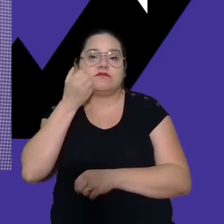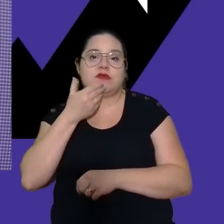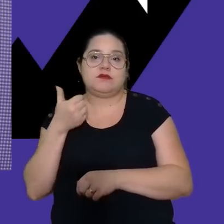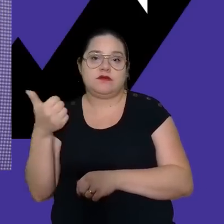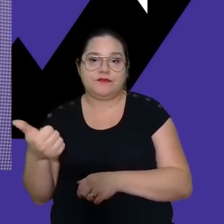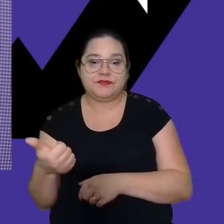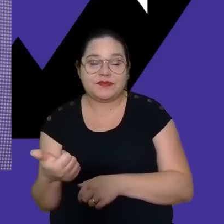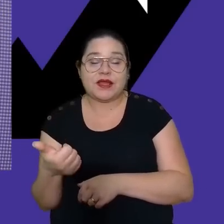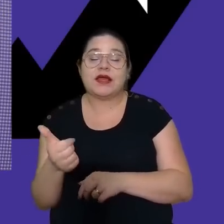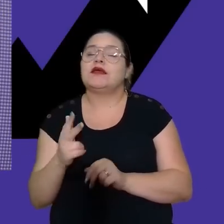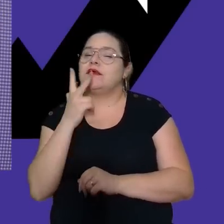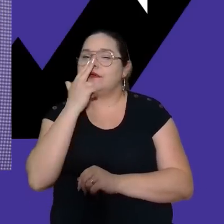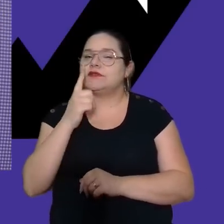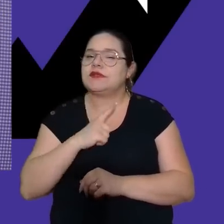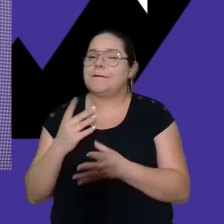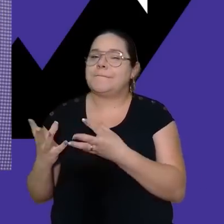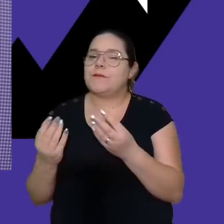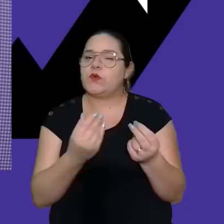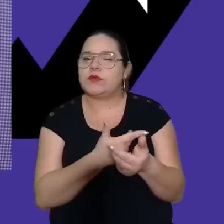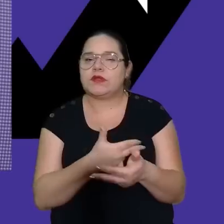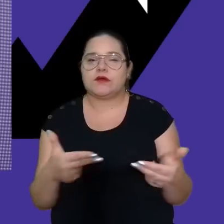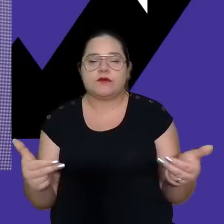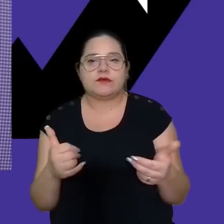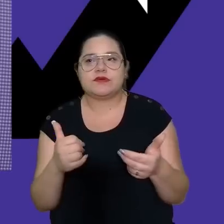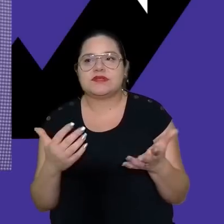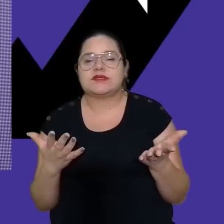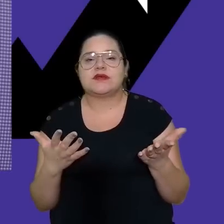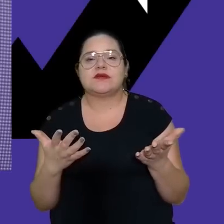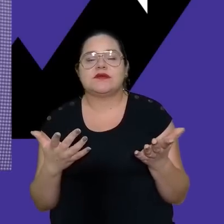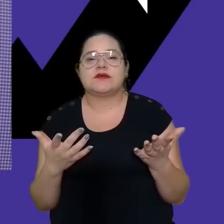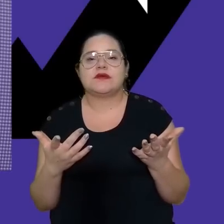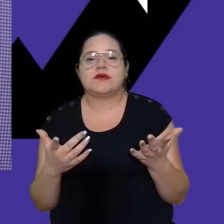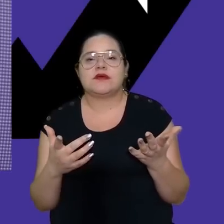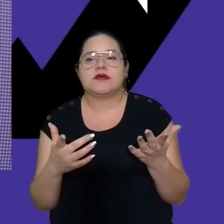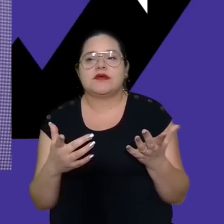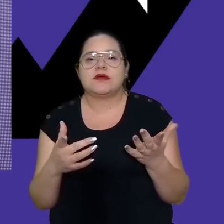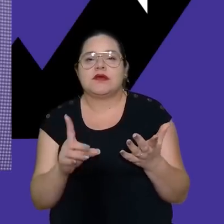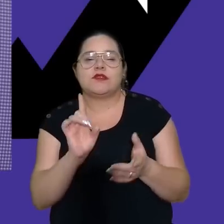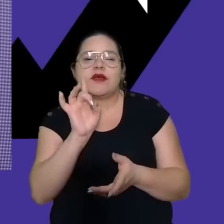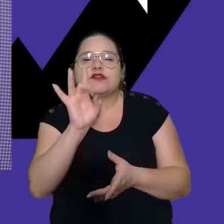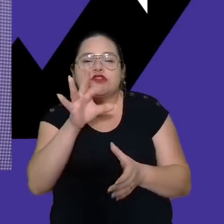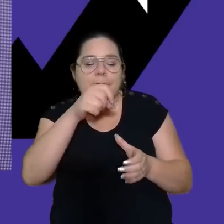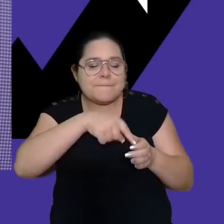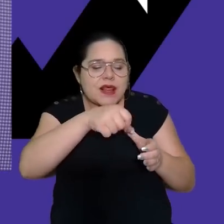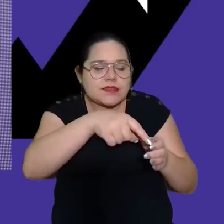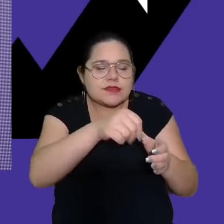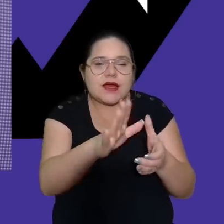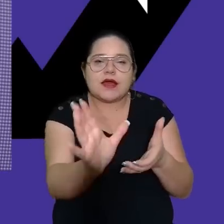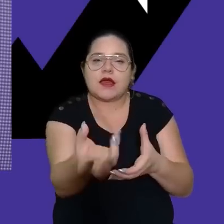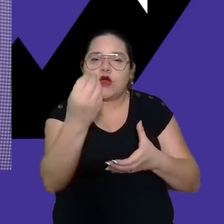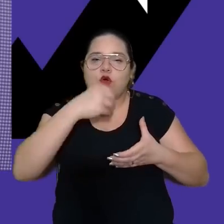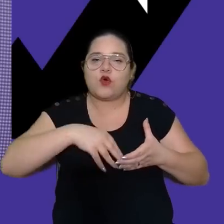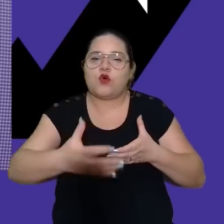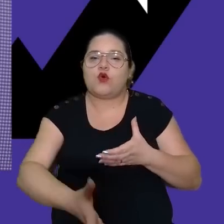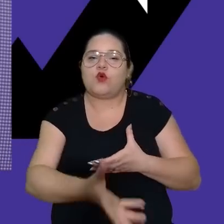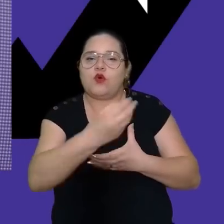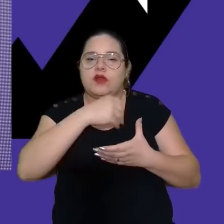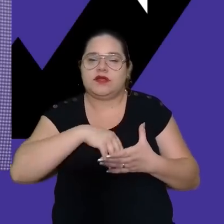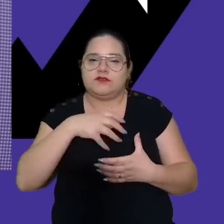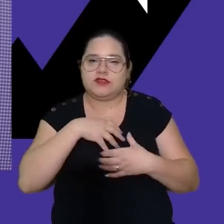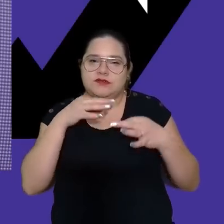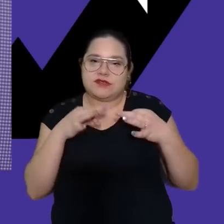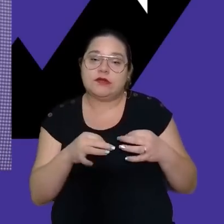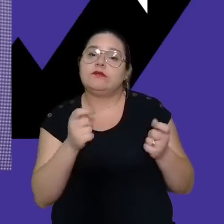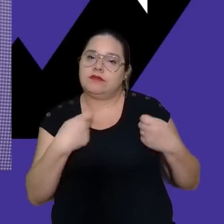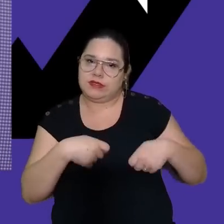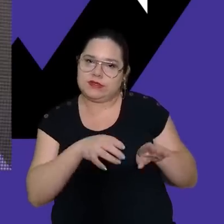tem muita coisa fora vamos dizer, o plantar, colher de forma adequada, né? Trabalhar isso aí, mas também naquilo